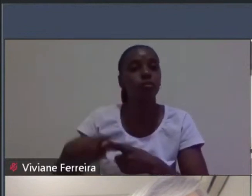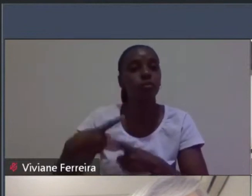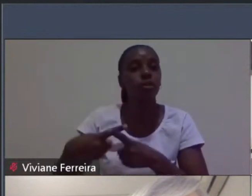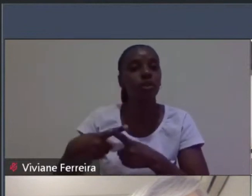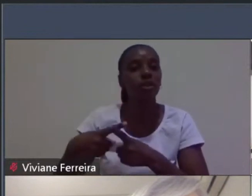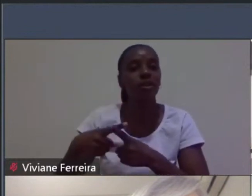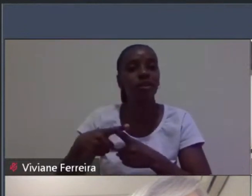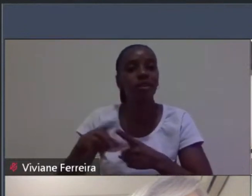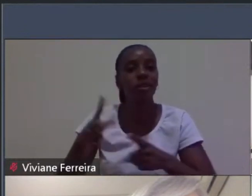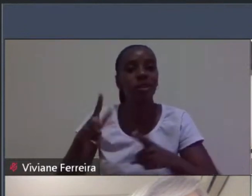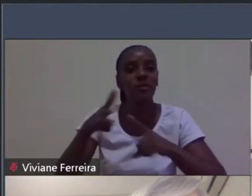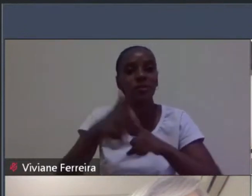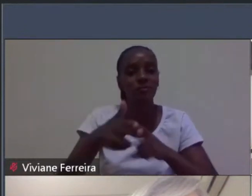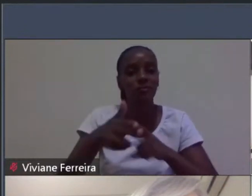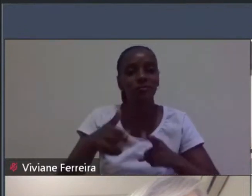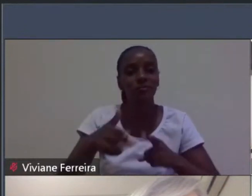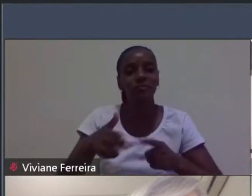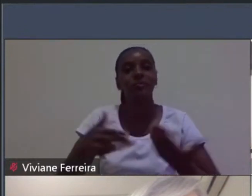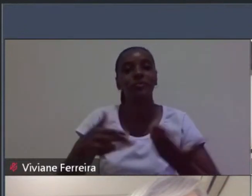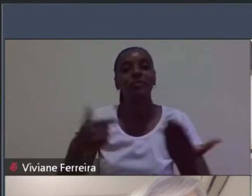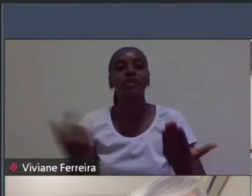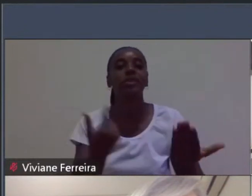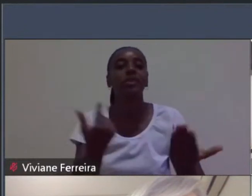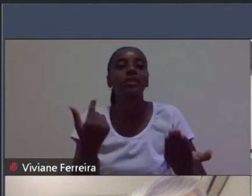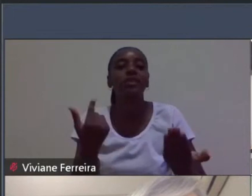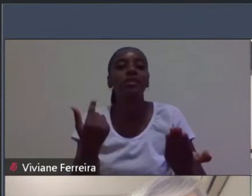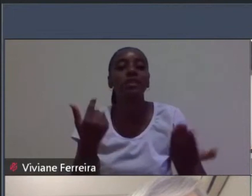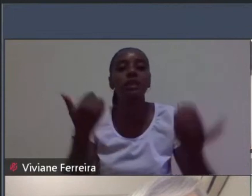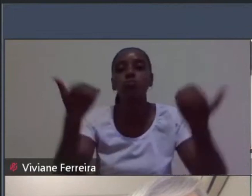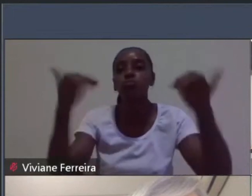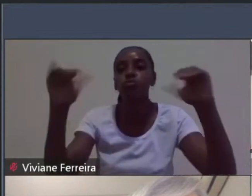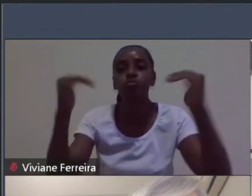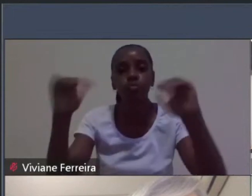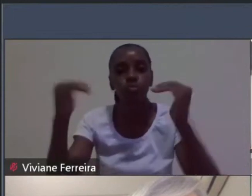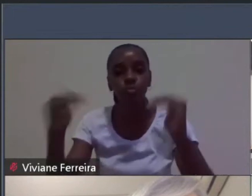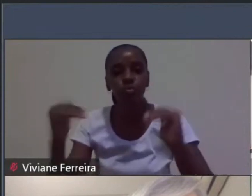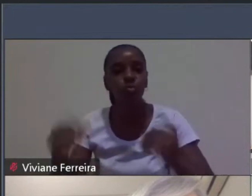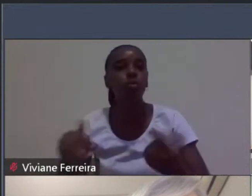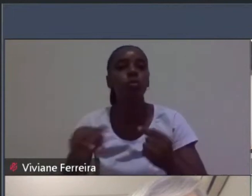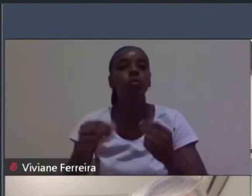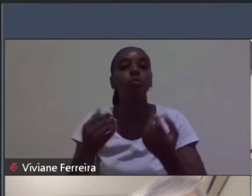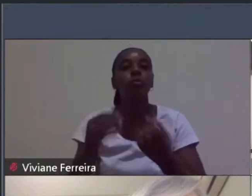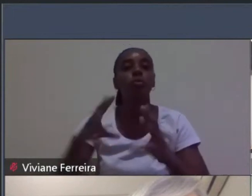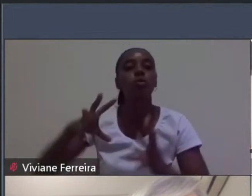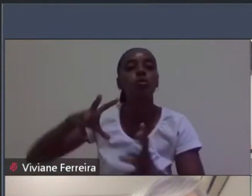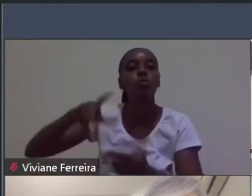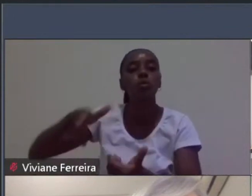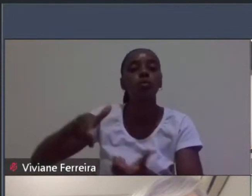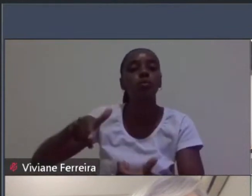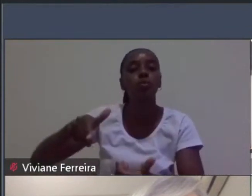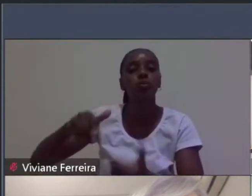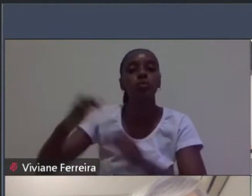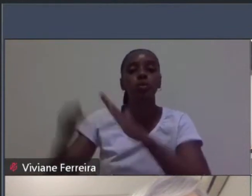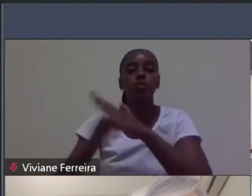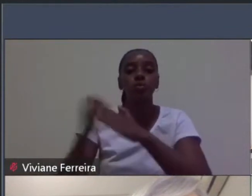do webinar para poder colocar isso no mundo corporativo. Você quer falar alguma coisa, Rodolfo? Eu já vou me despedir.